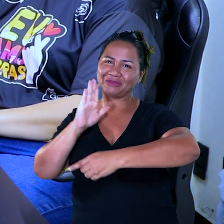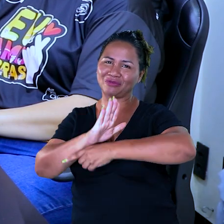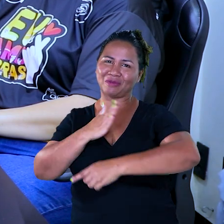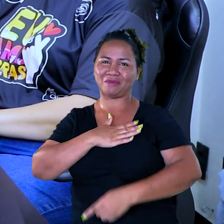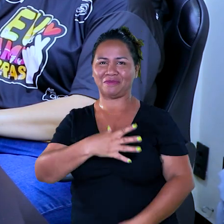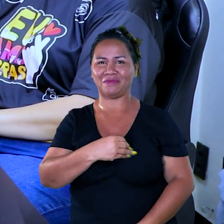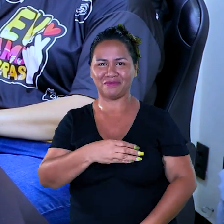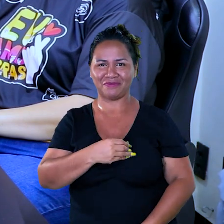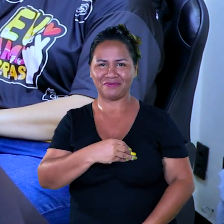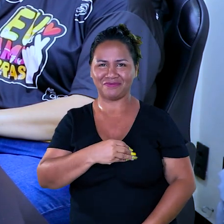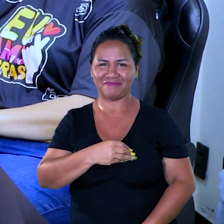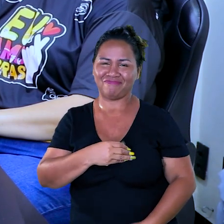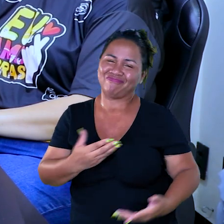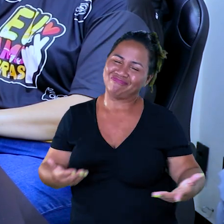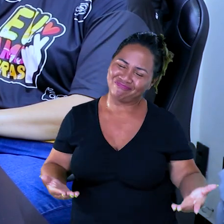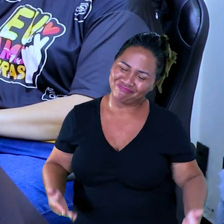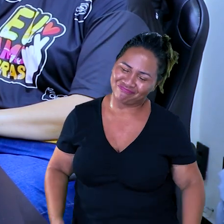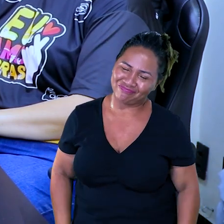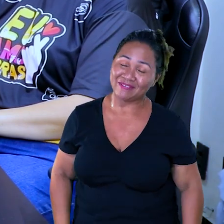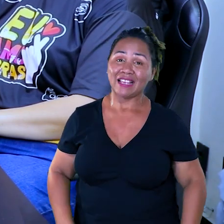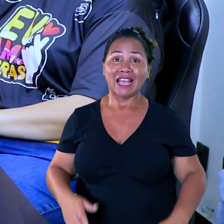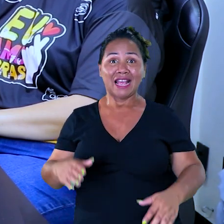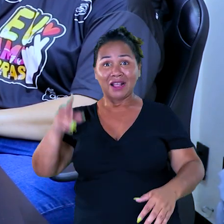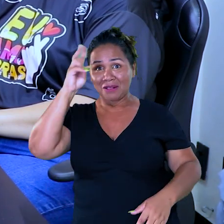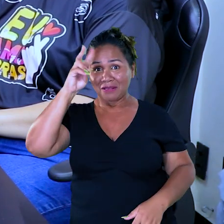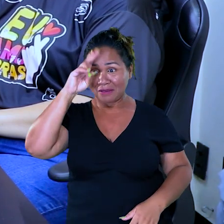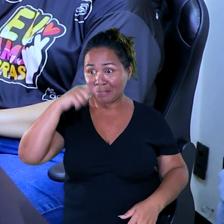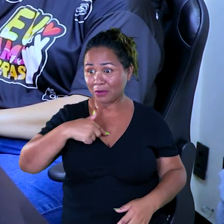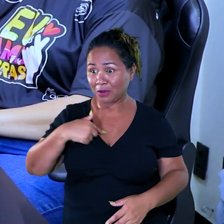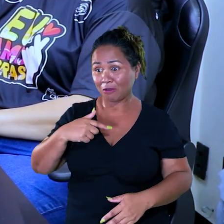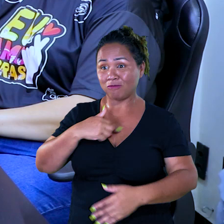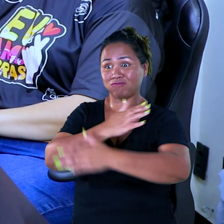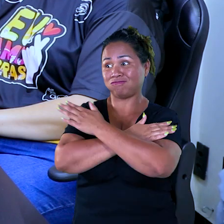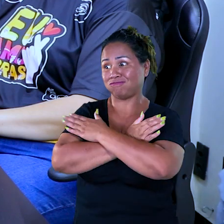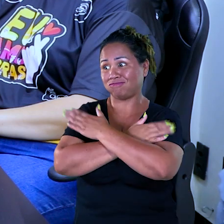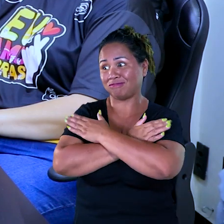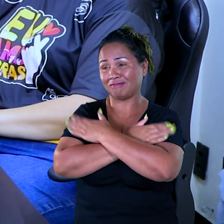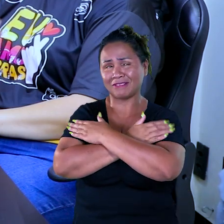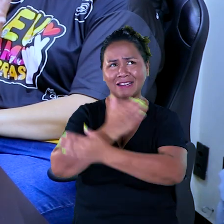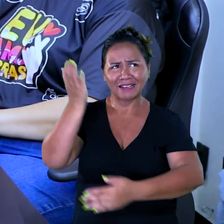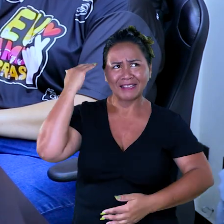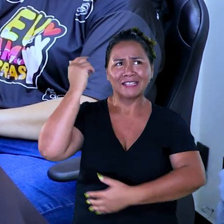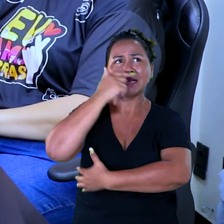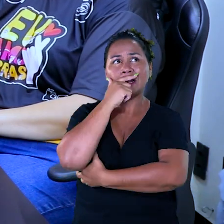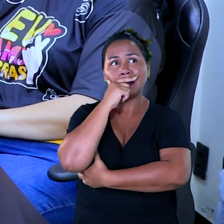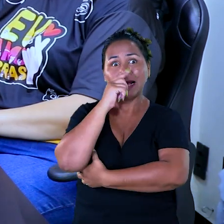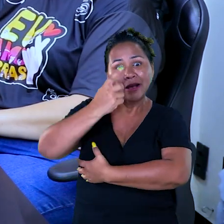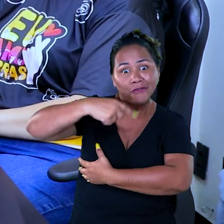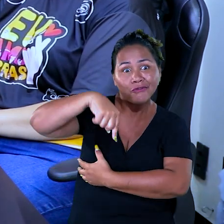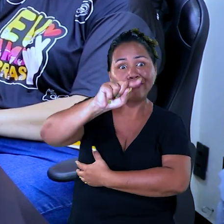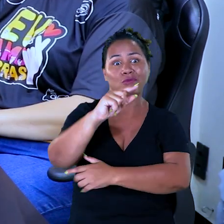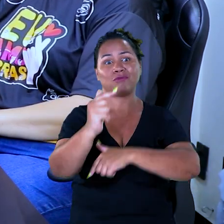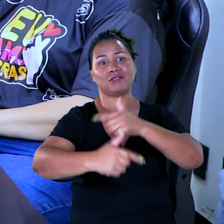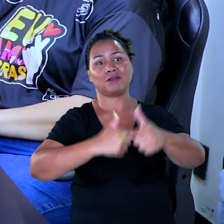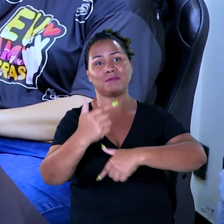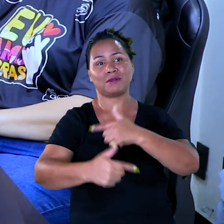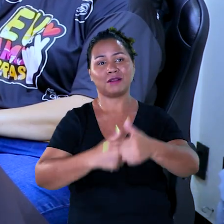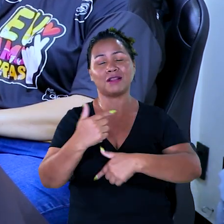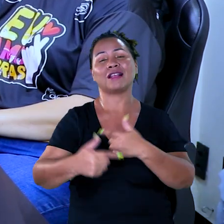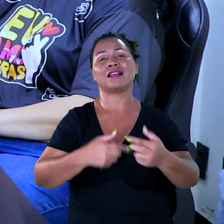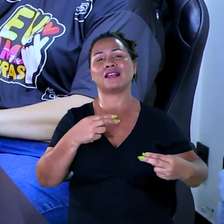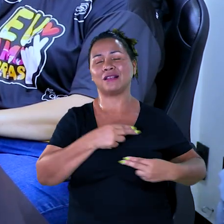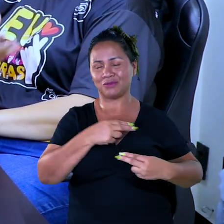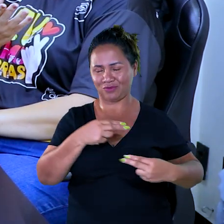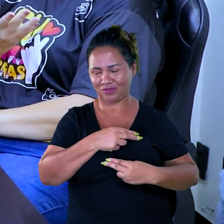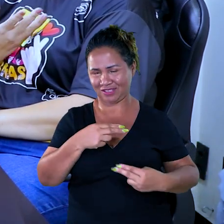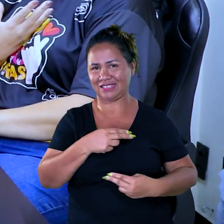Eu tive que voltar pra casa da minha mãe. E logo eu fui trabalhar no Senac como intérprete. Então, daí eu... deslanchei, eu falei, agora